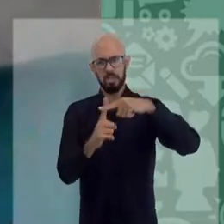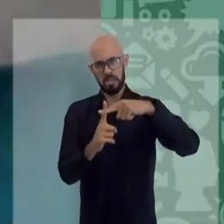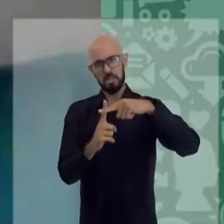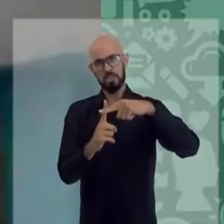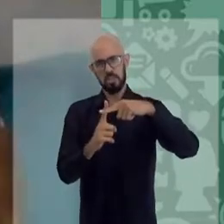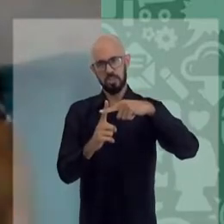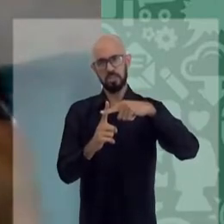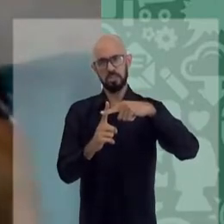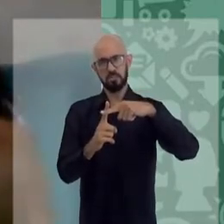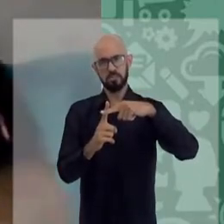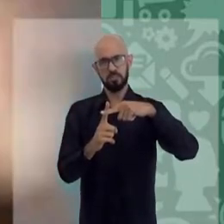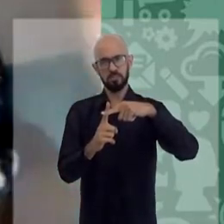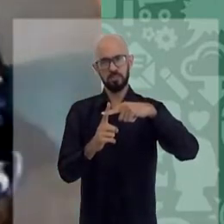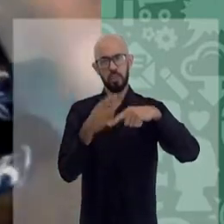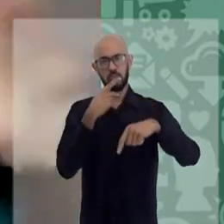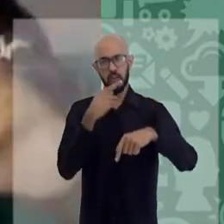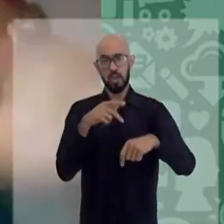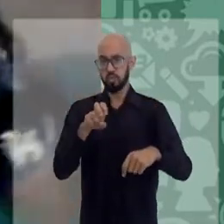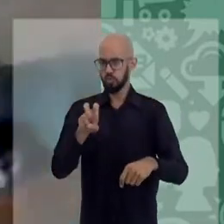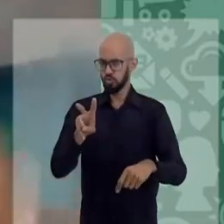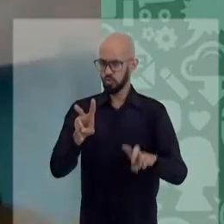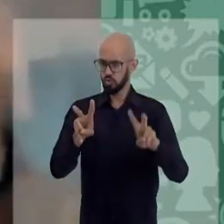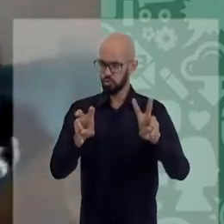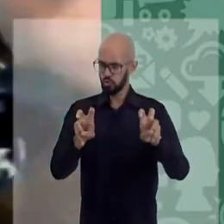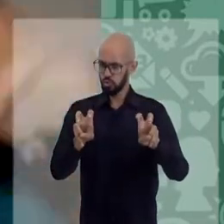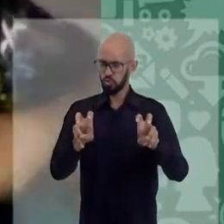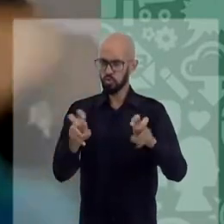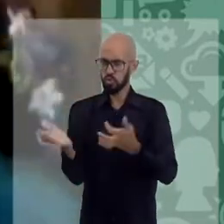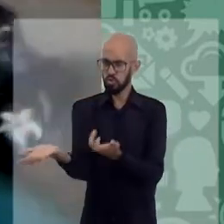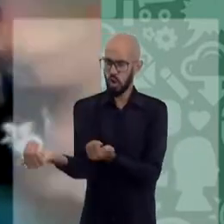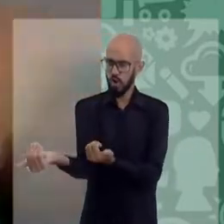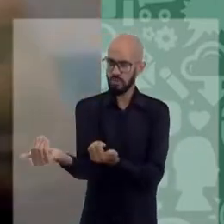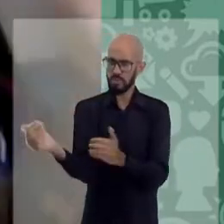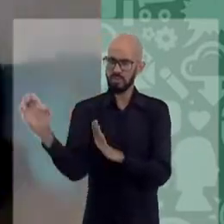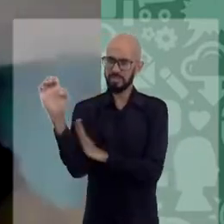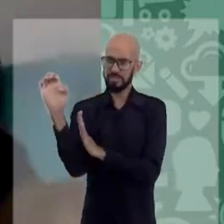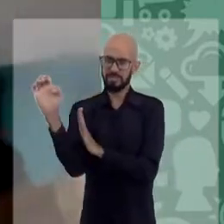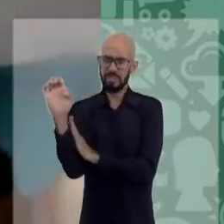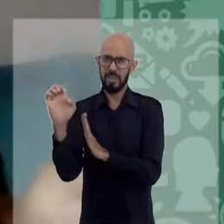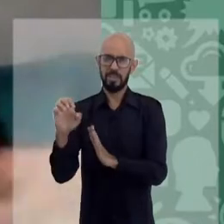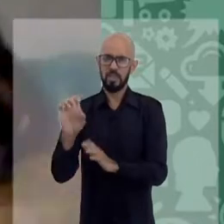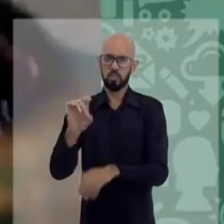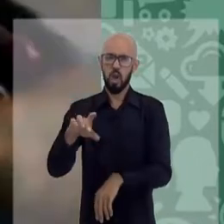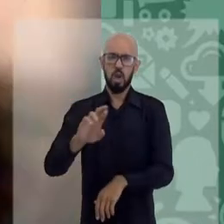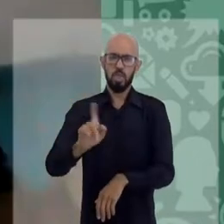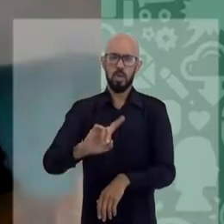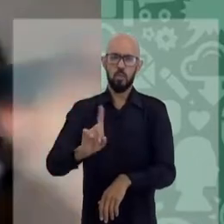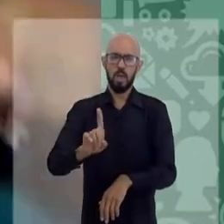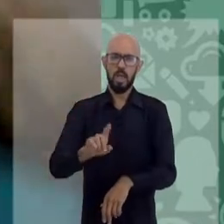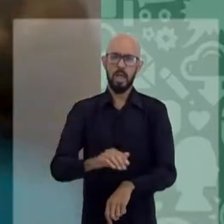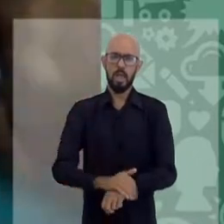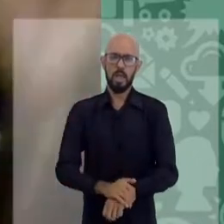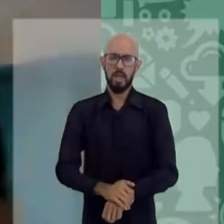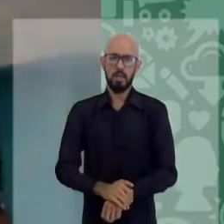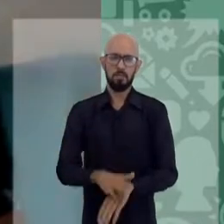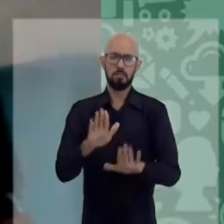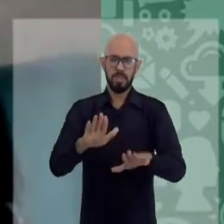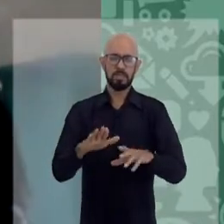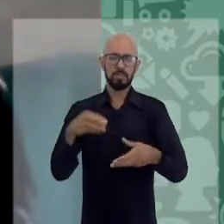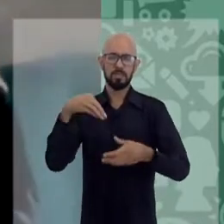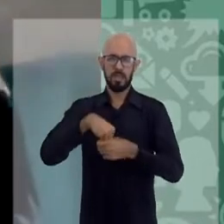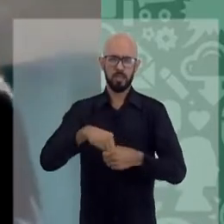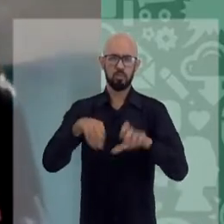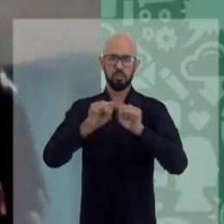são o espaço de formação política. E aqui eu não estou falando só de jovens à esquerda, não, assim, formação política em geral, né? Seja à direita ou à esquerda, dentro da